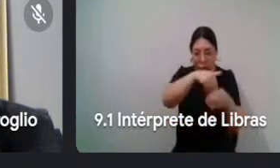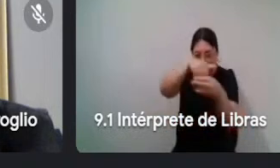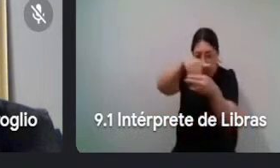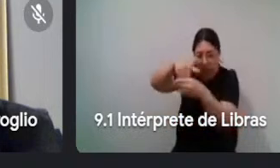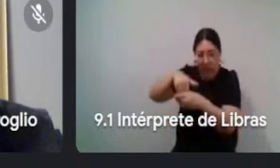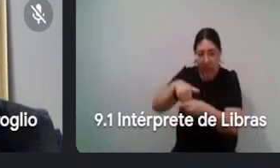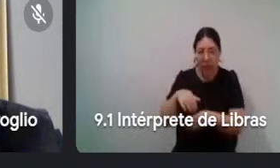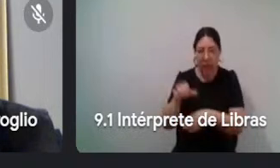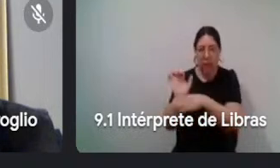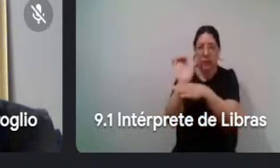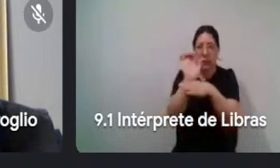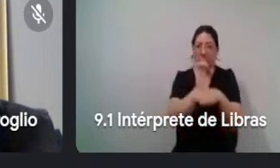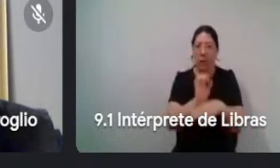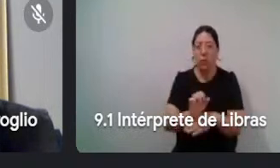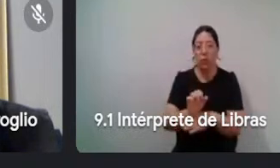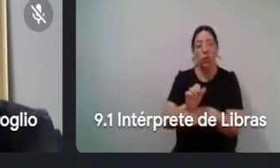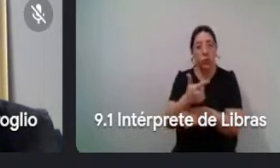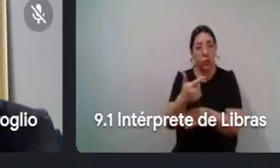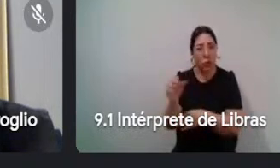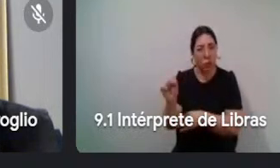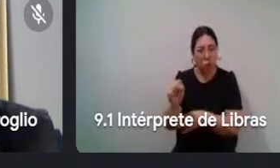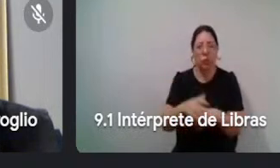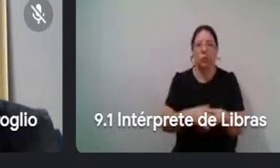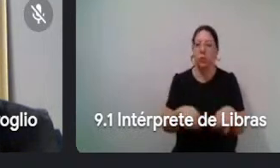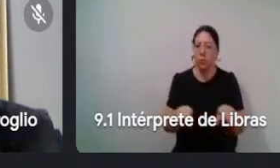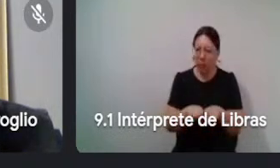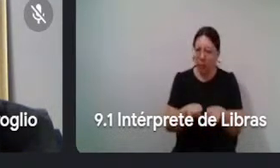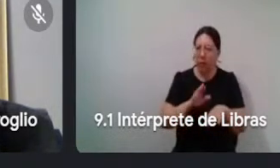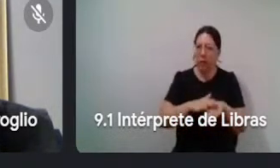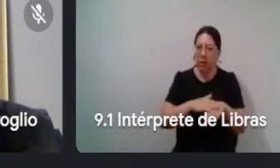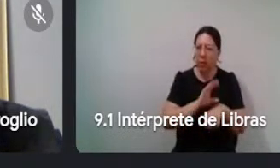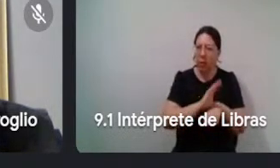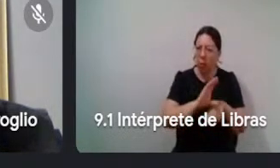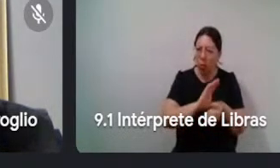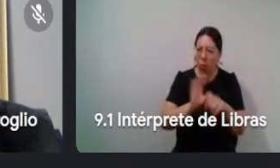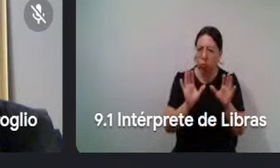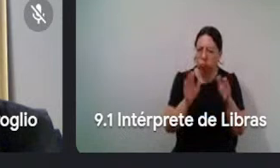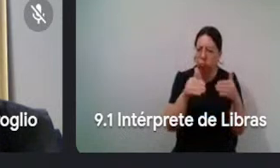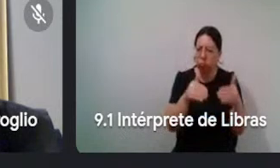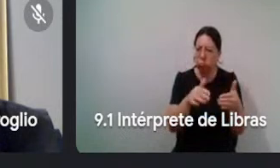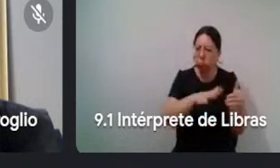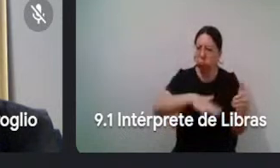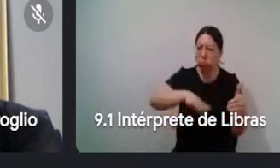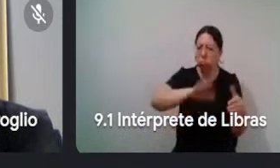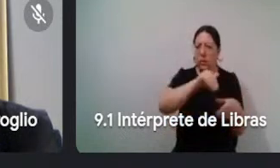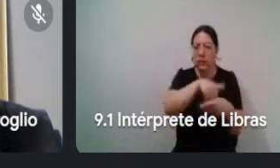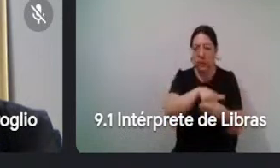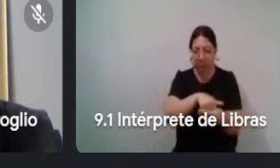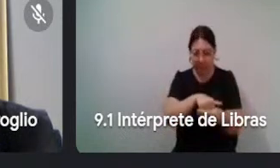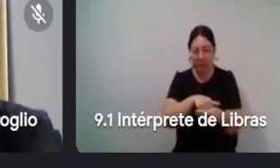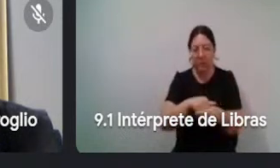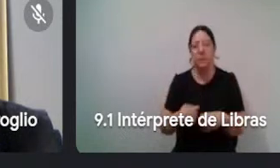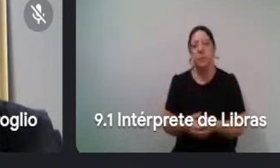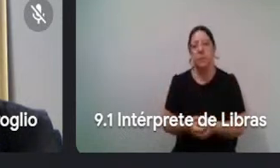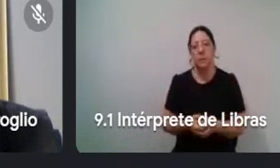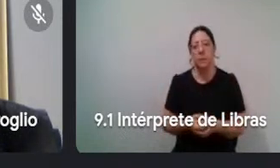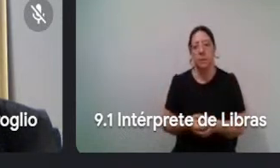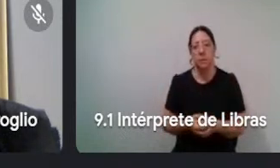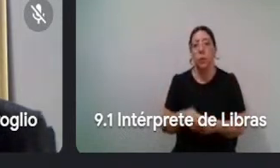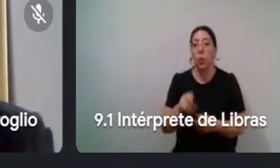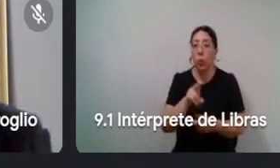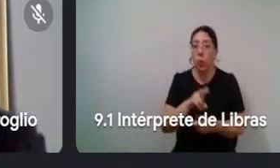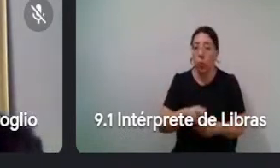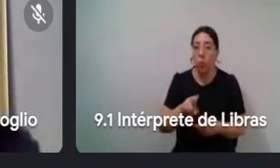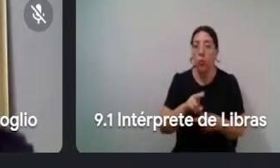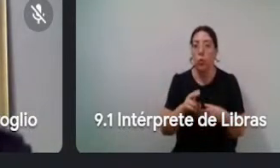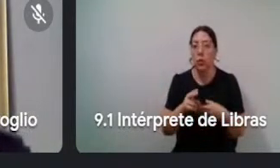cursos elaborados pela Corregedoria voltados para as zonas eleitorais, tais como usos de ferramentas do